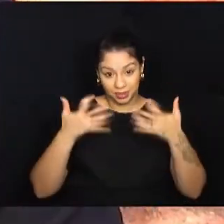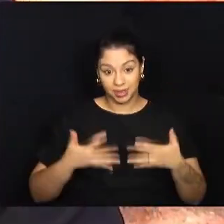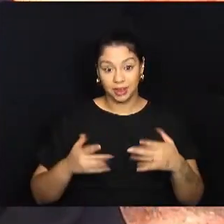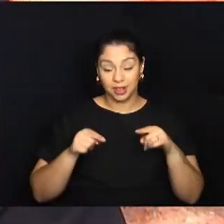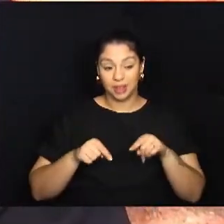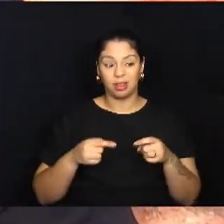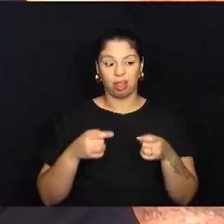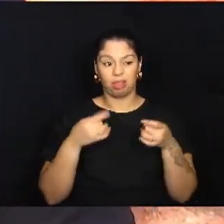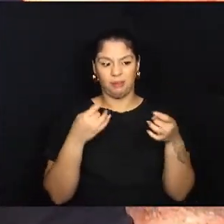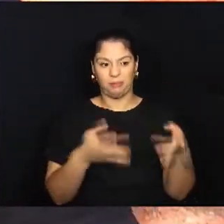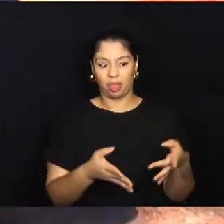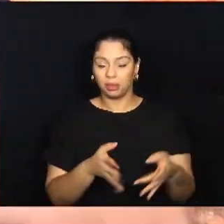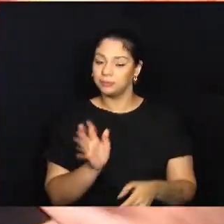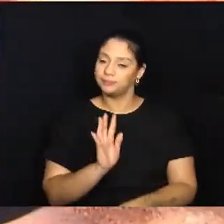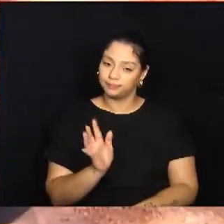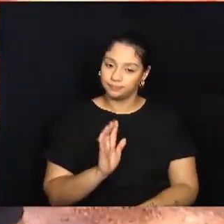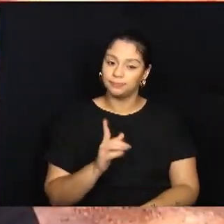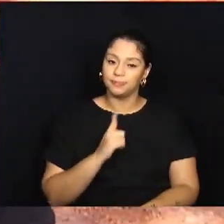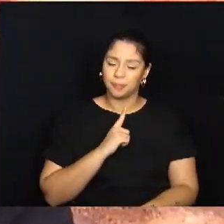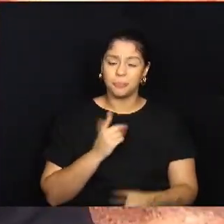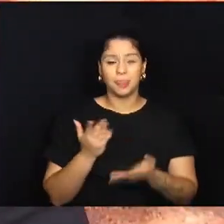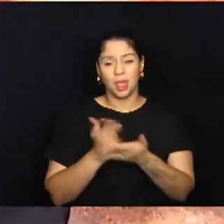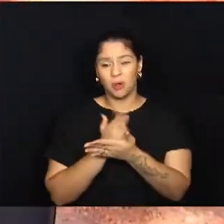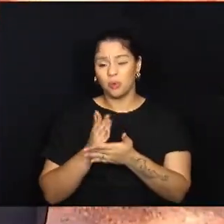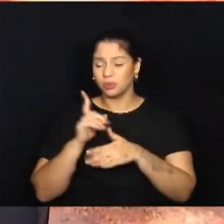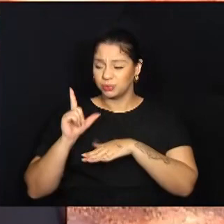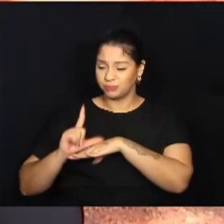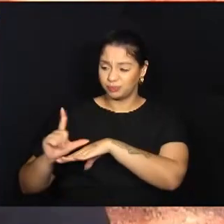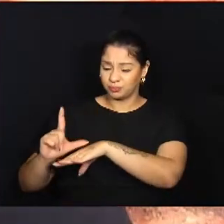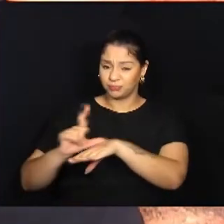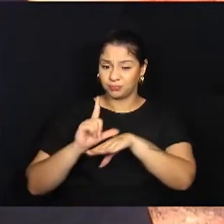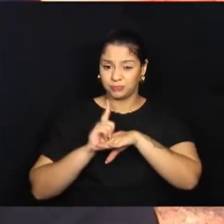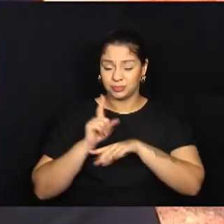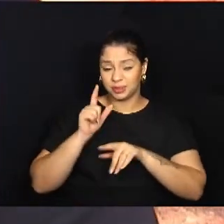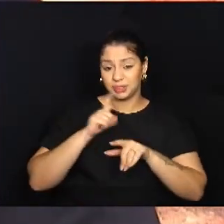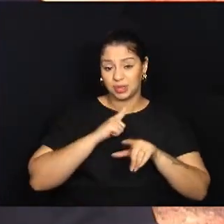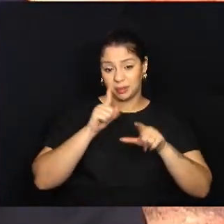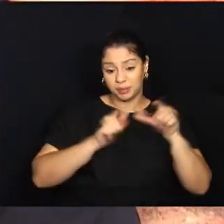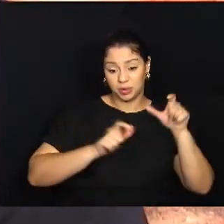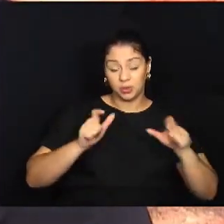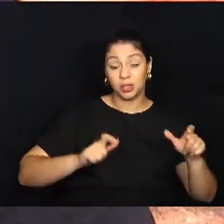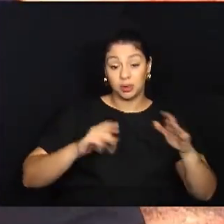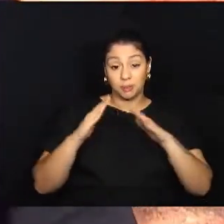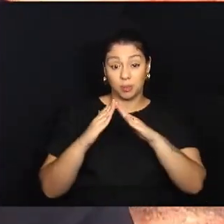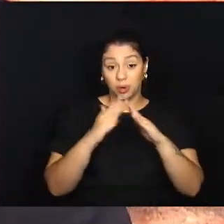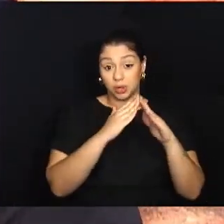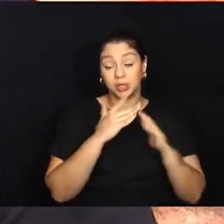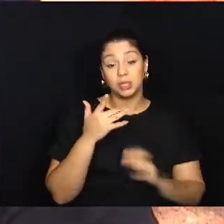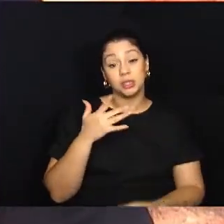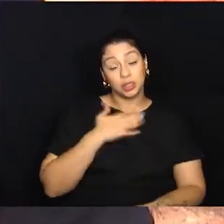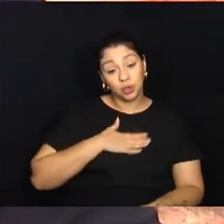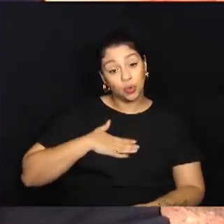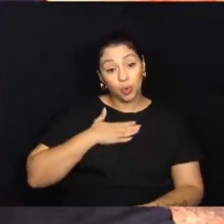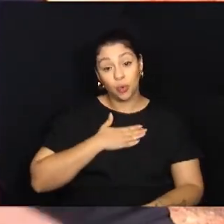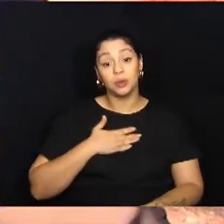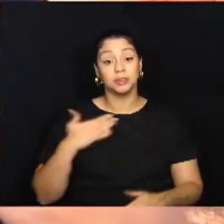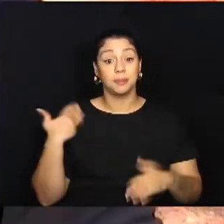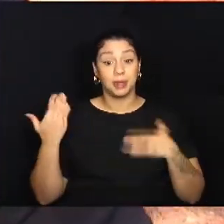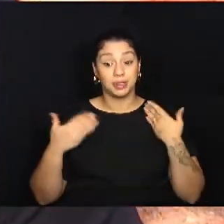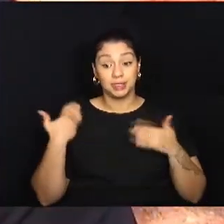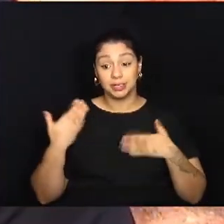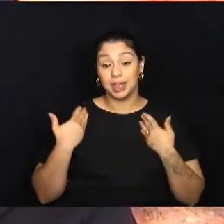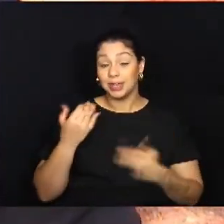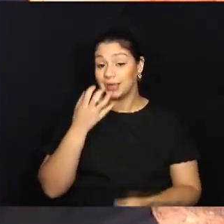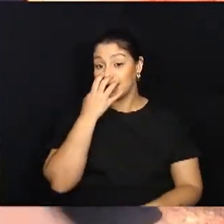praticamente abandonado. Tem alguns comércios aqui da região, tem moradores que gostam de passear, trazer seu cachorro, trazer